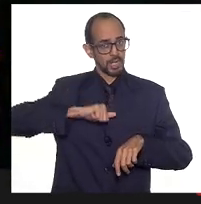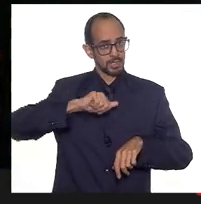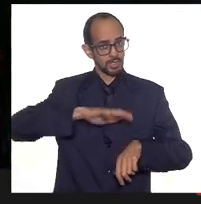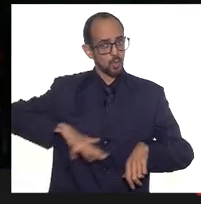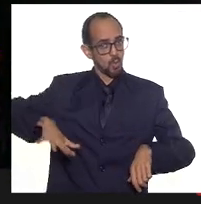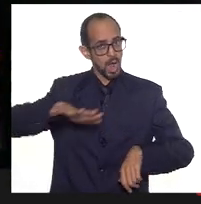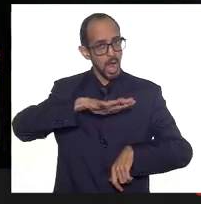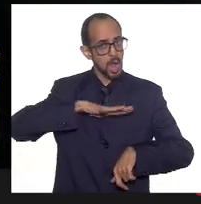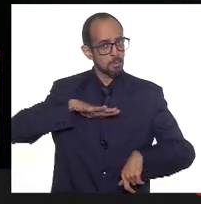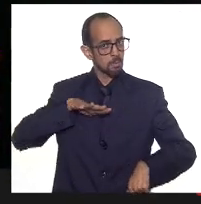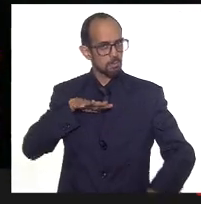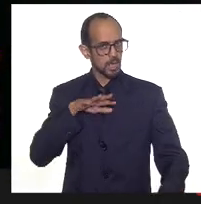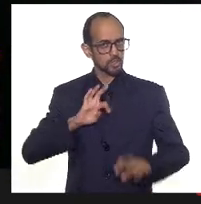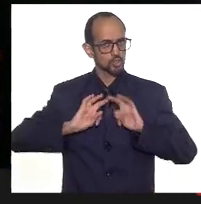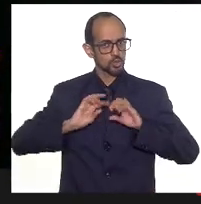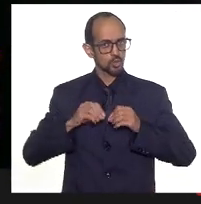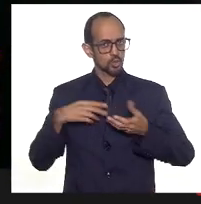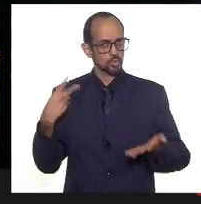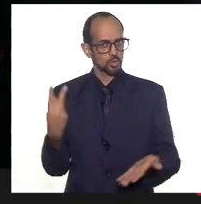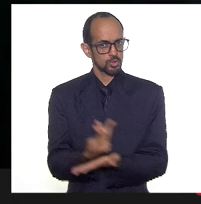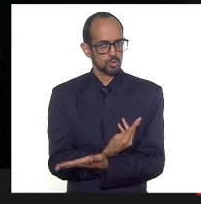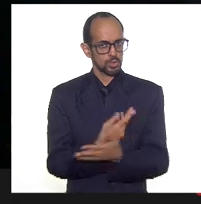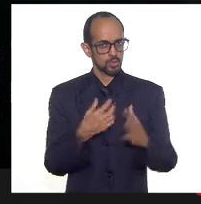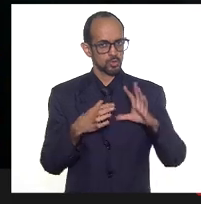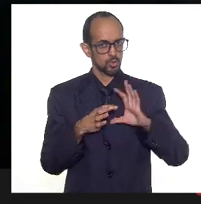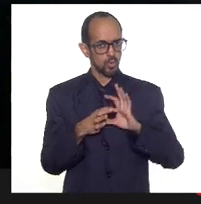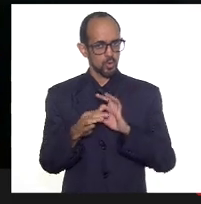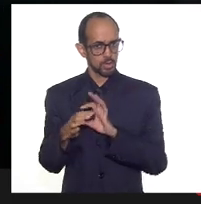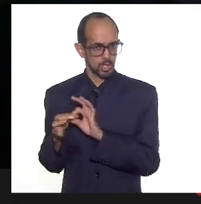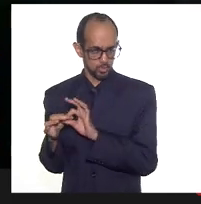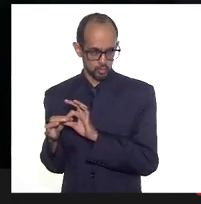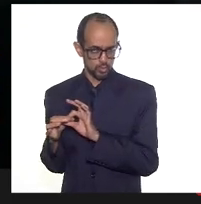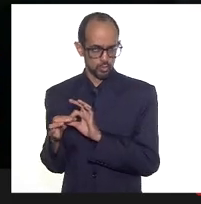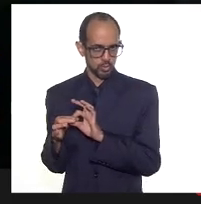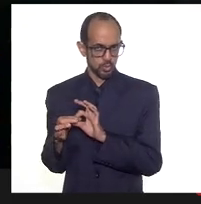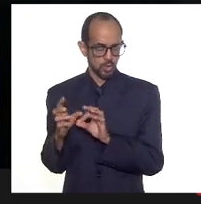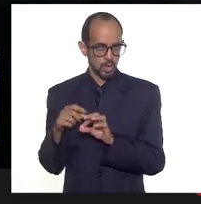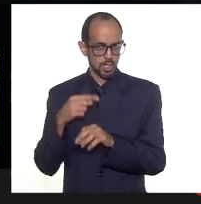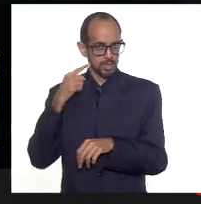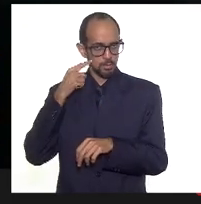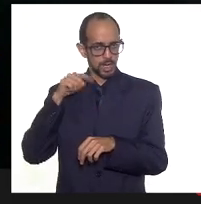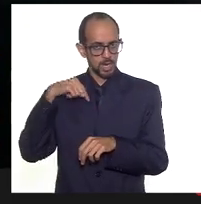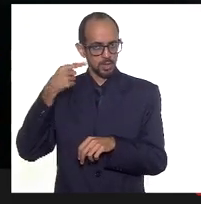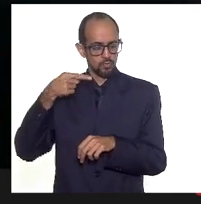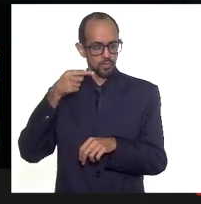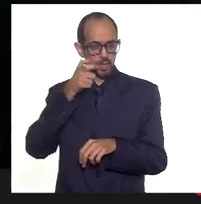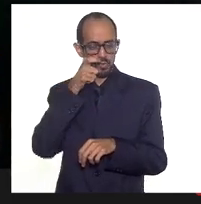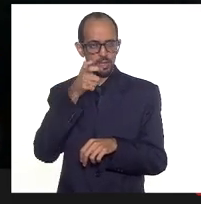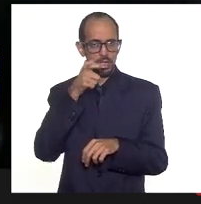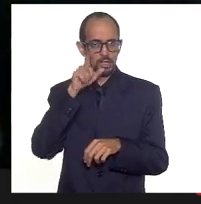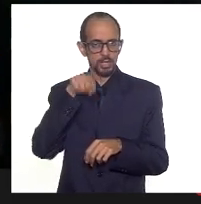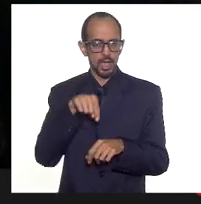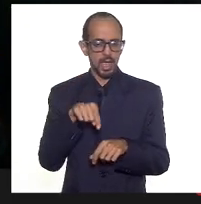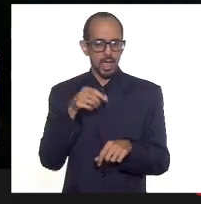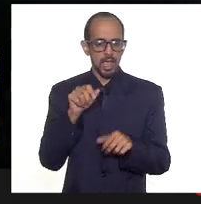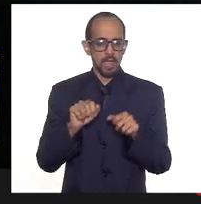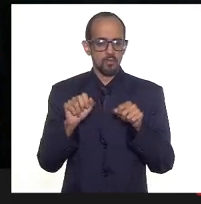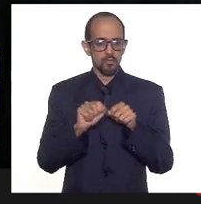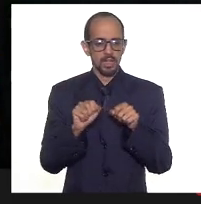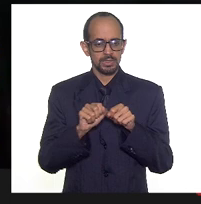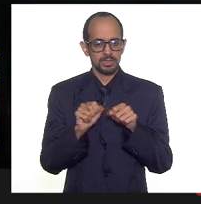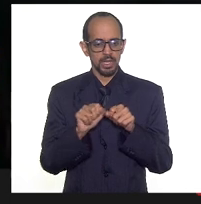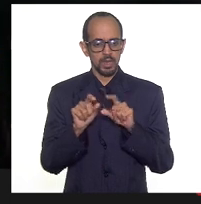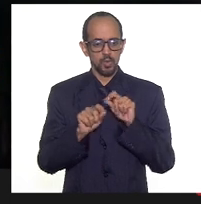todo esse fenômeno. Na semana que vem, o nosso interesse é tentar a conjugar